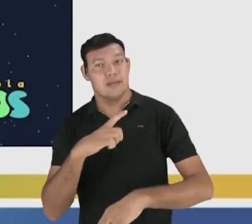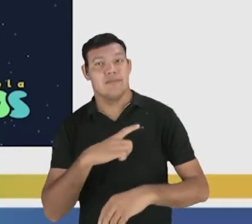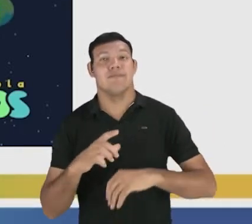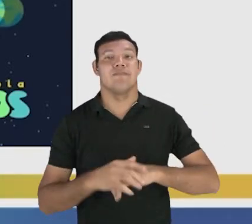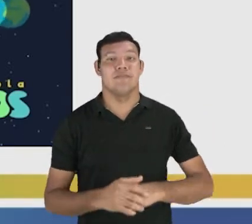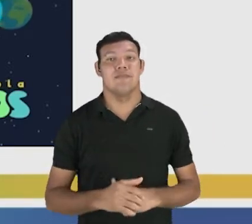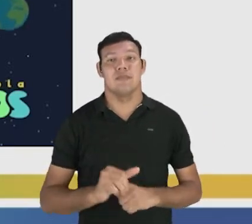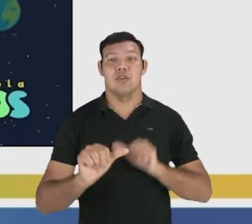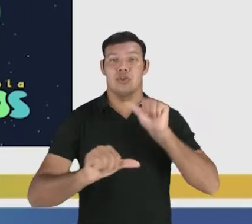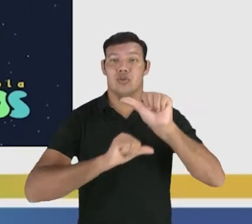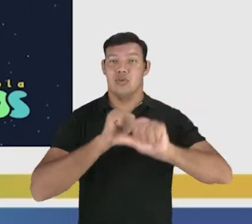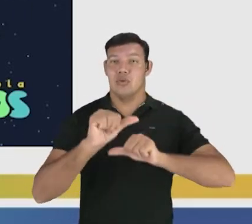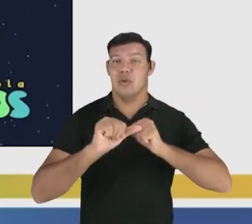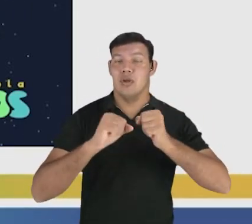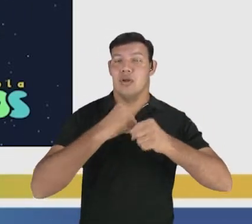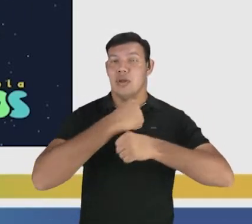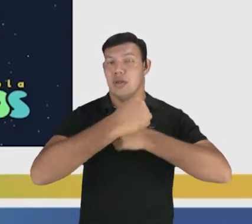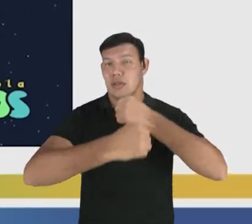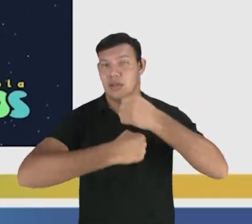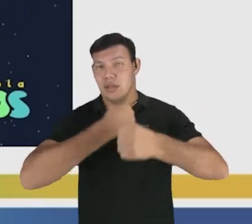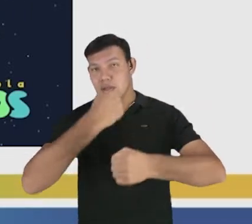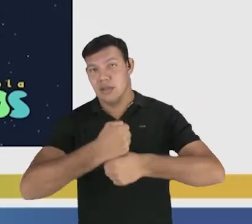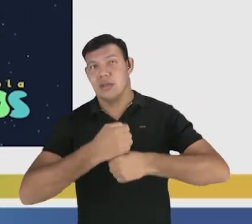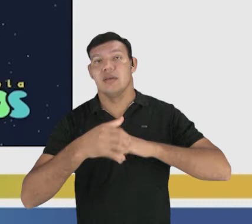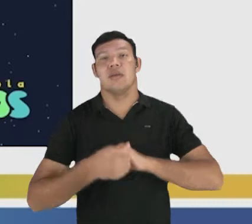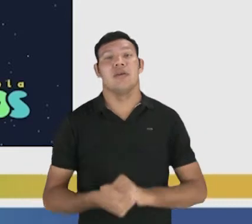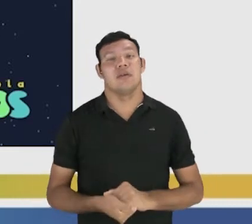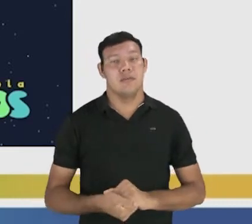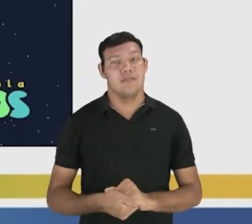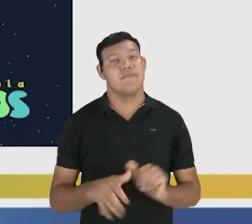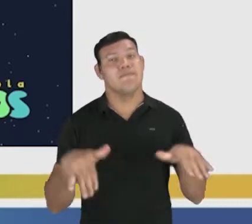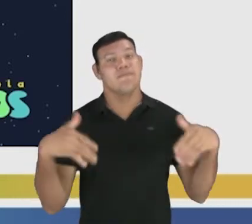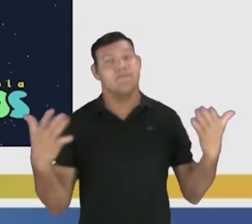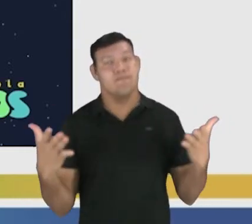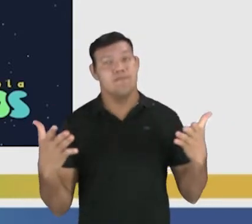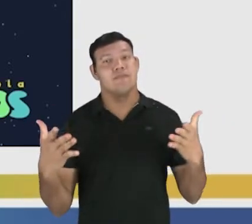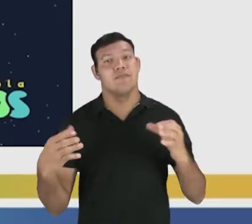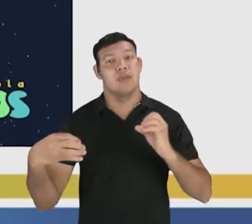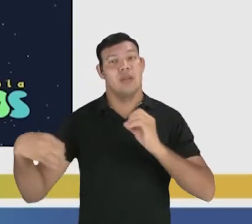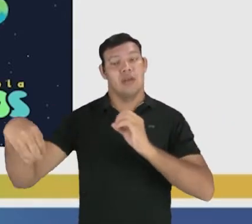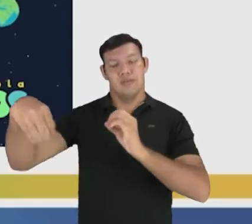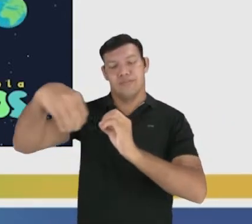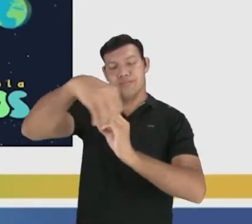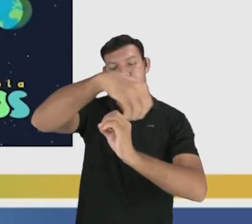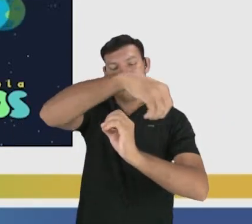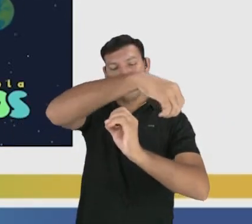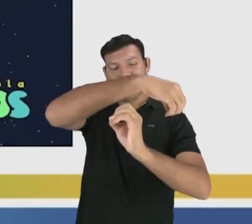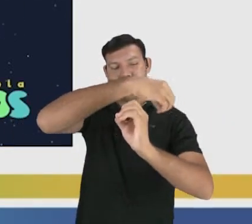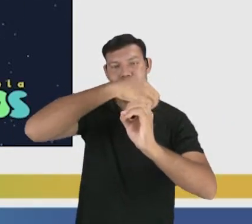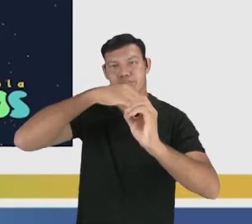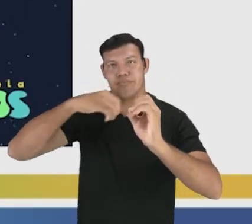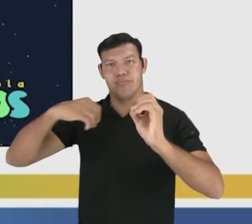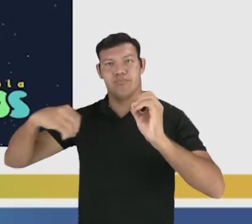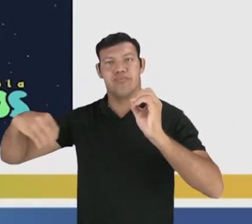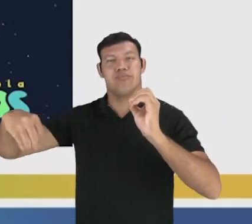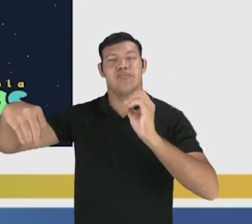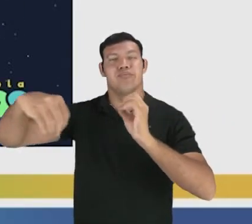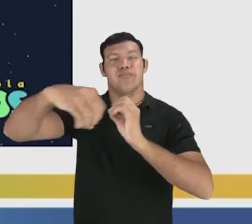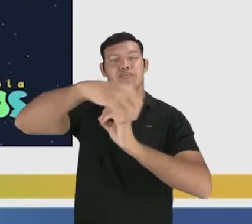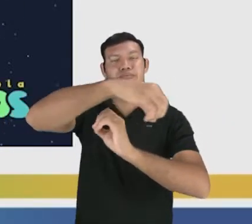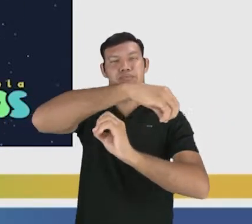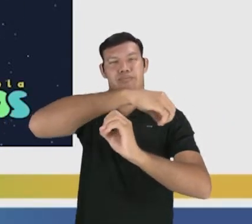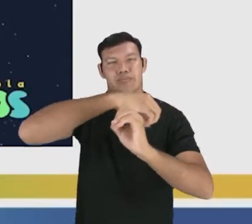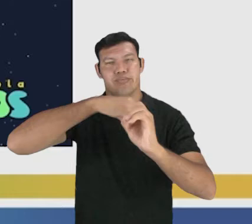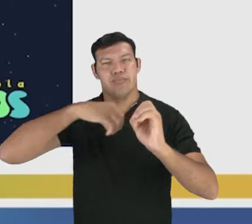troca de anos. E aí, nesse caso, é o movimento que a Terra ela vai levar um certo tempo